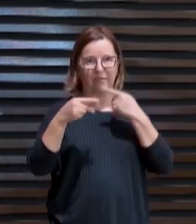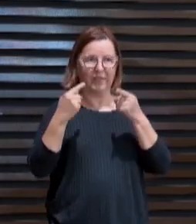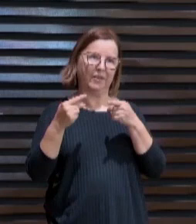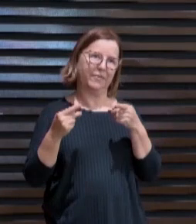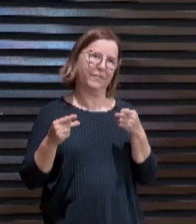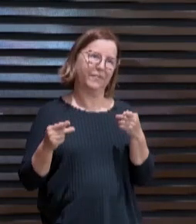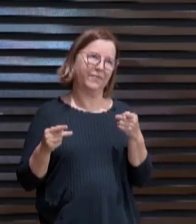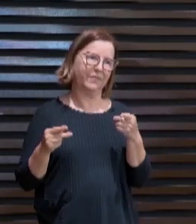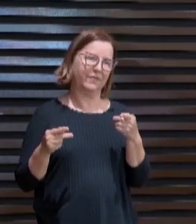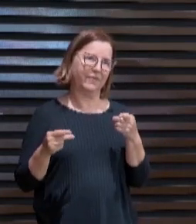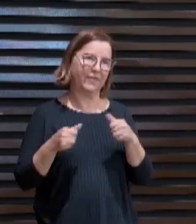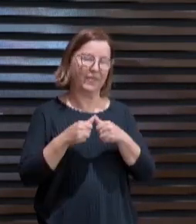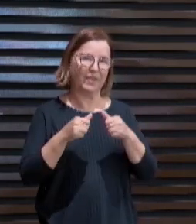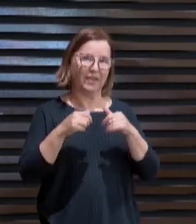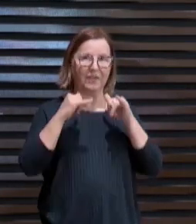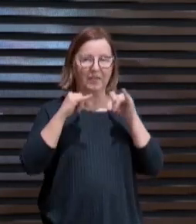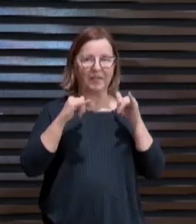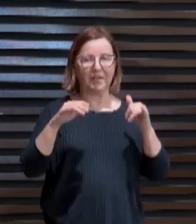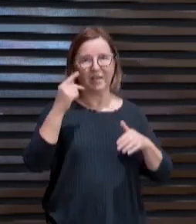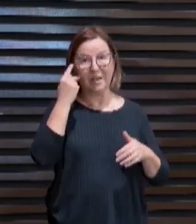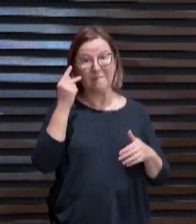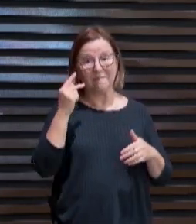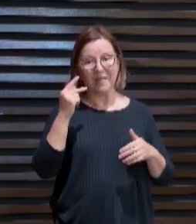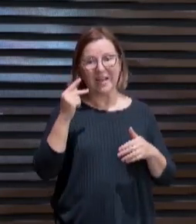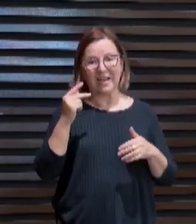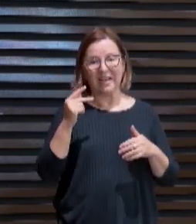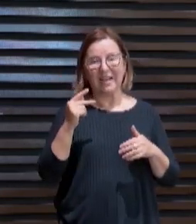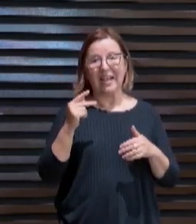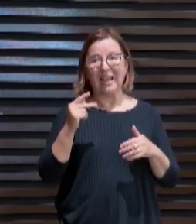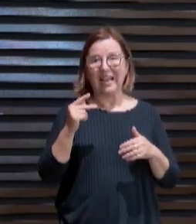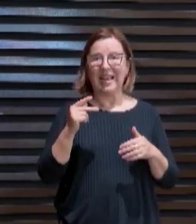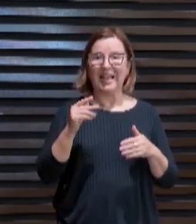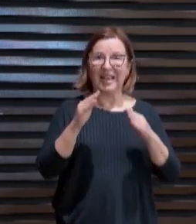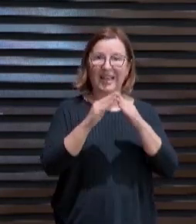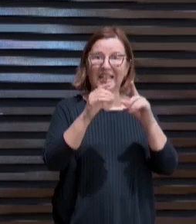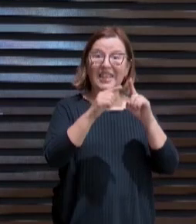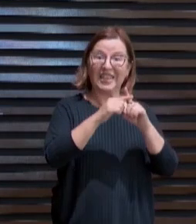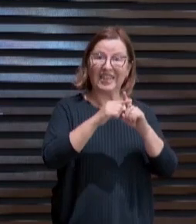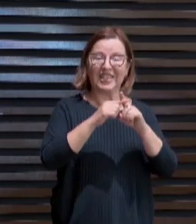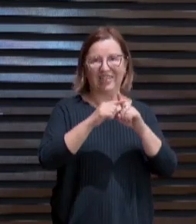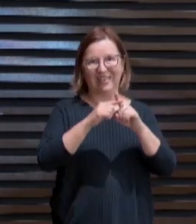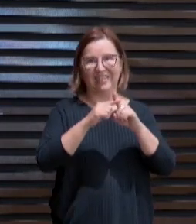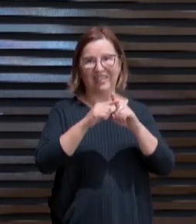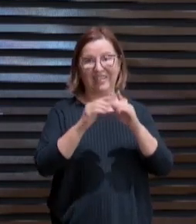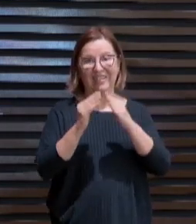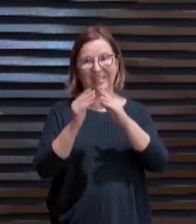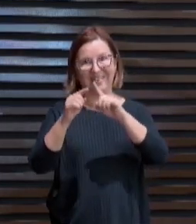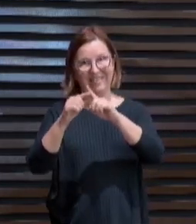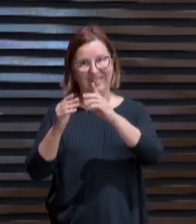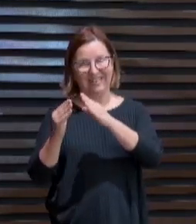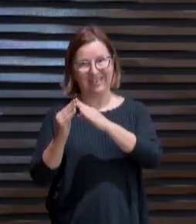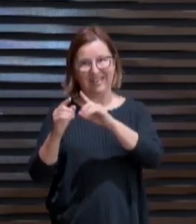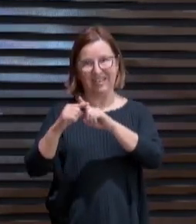que essa mensagem é para as igrejas. Quem tem ouvidos, ouça o que o Espírito diz